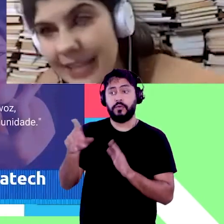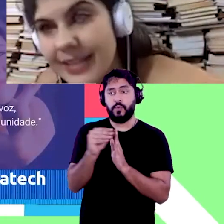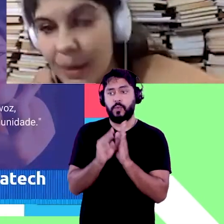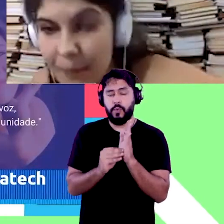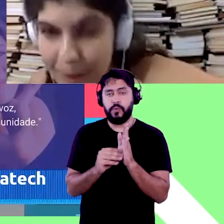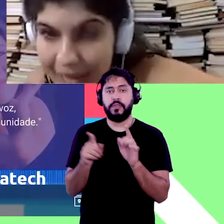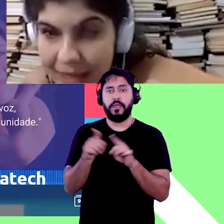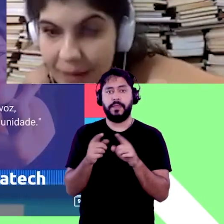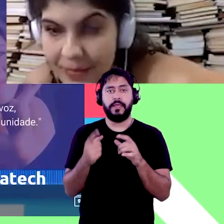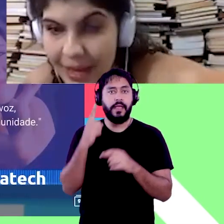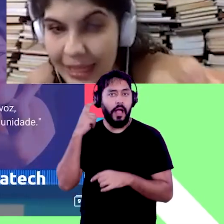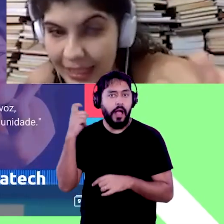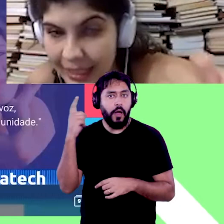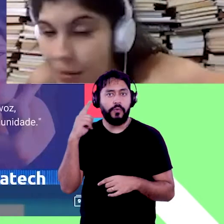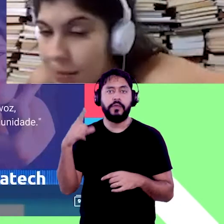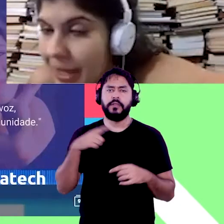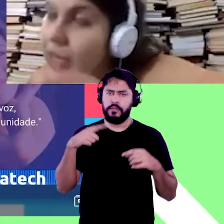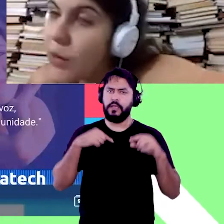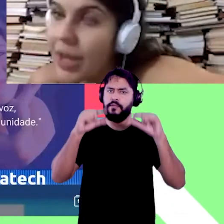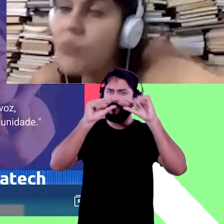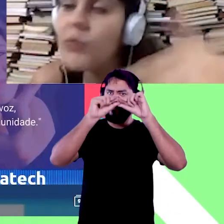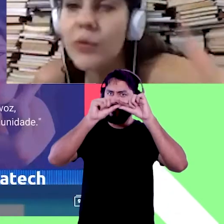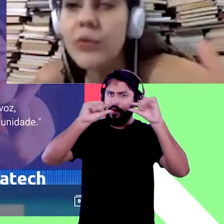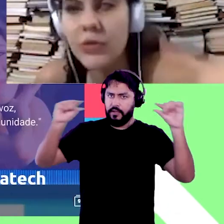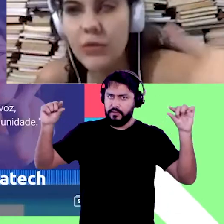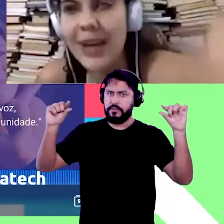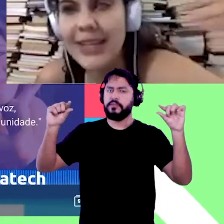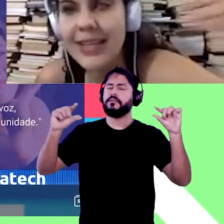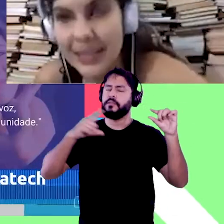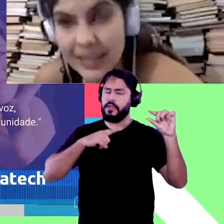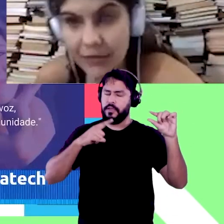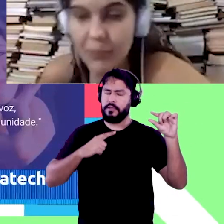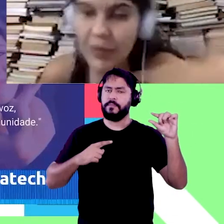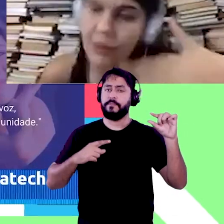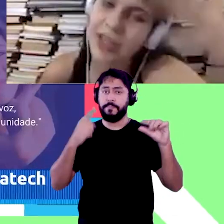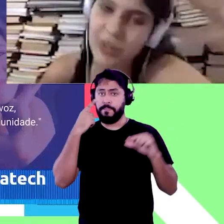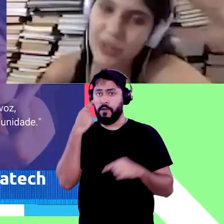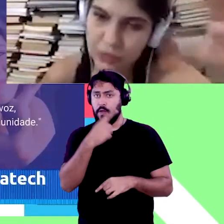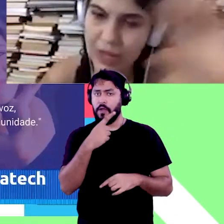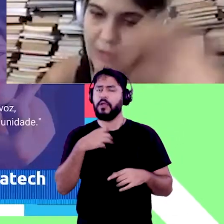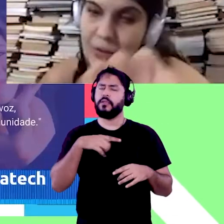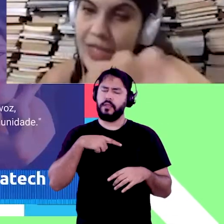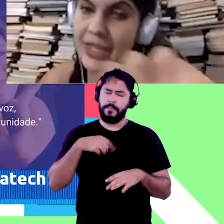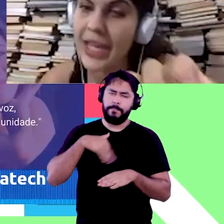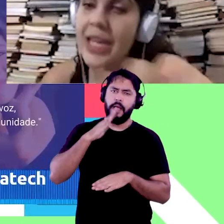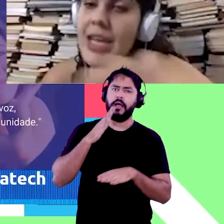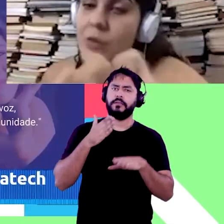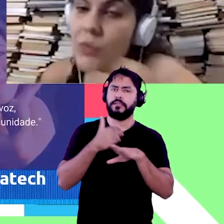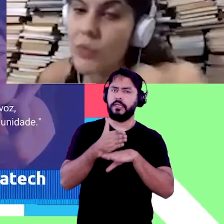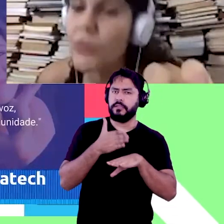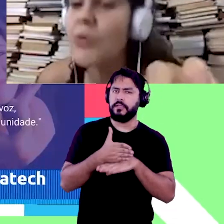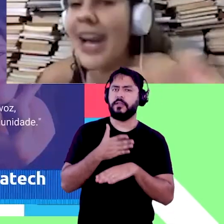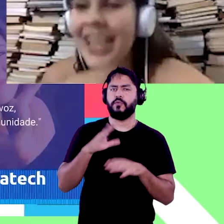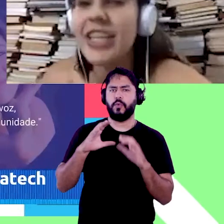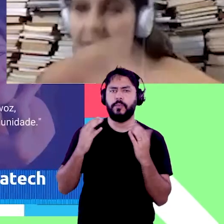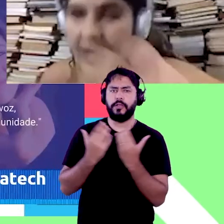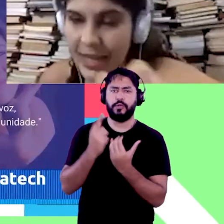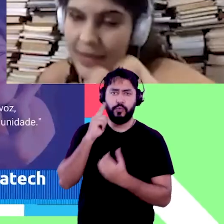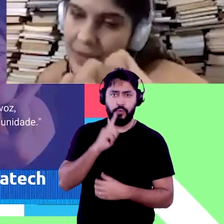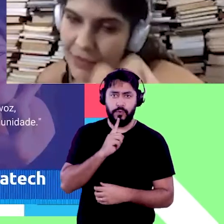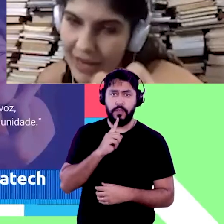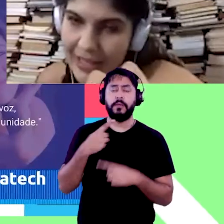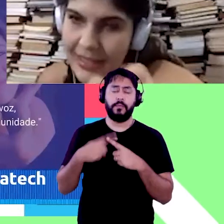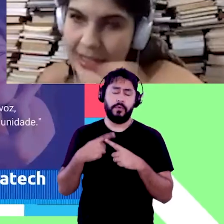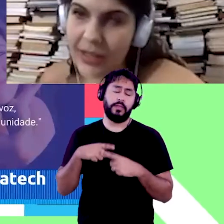frase estampada aqui. Então, é um conteúdo mais acessível para a comunidade surda, porque tem a legenda